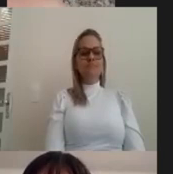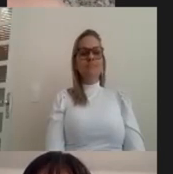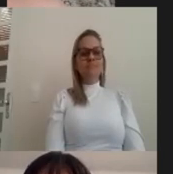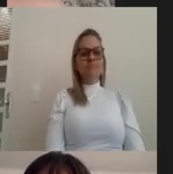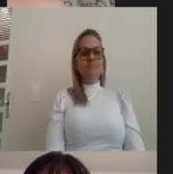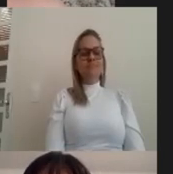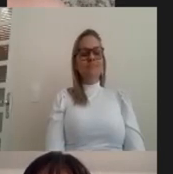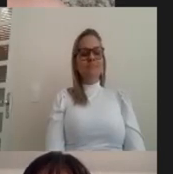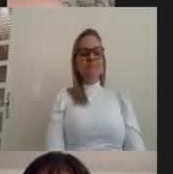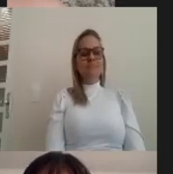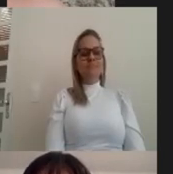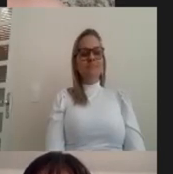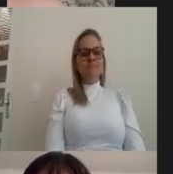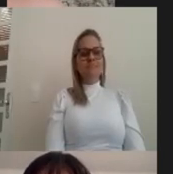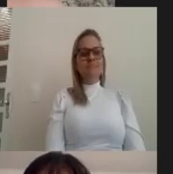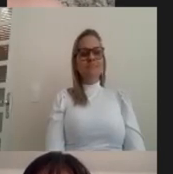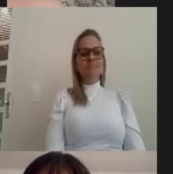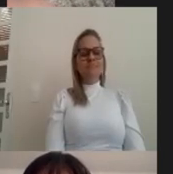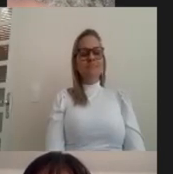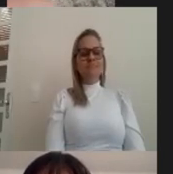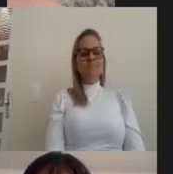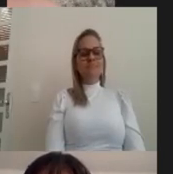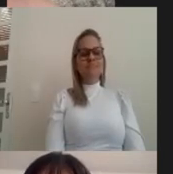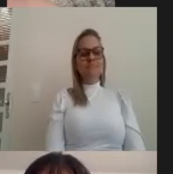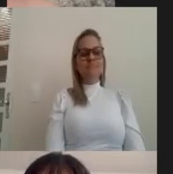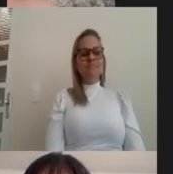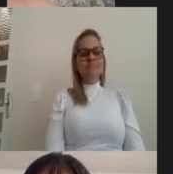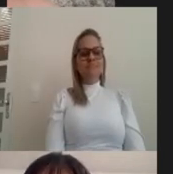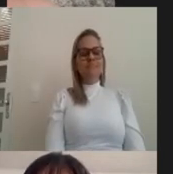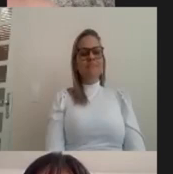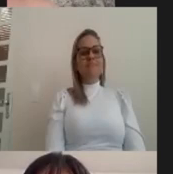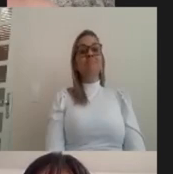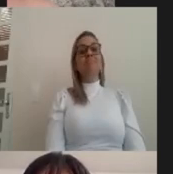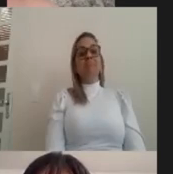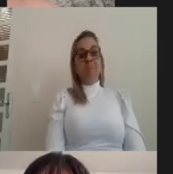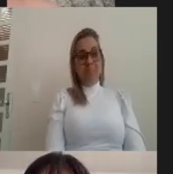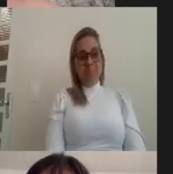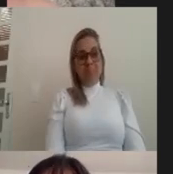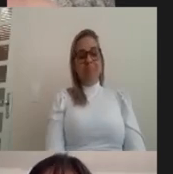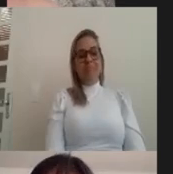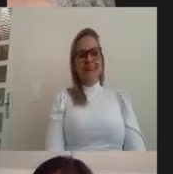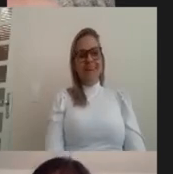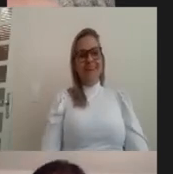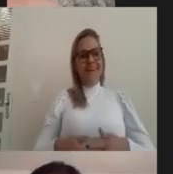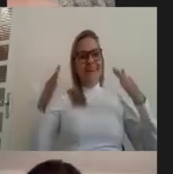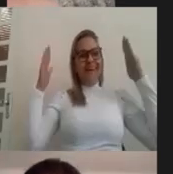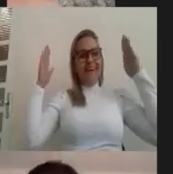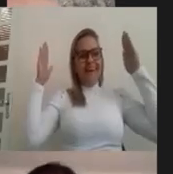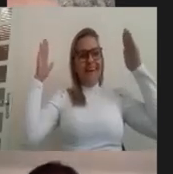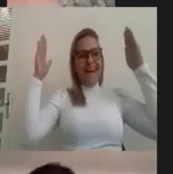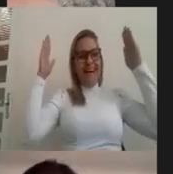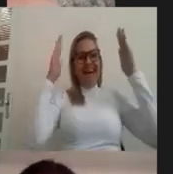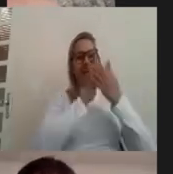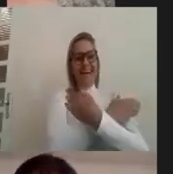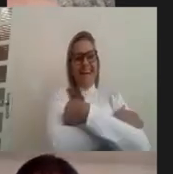podal com o meu paciente, com o meu cliente, na praia. Uau. Aproveitando o ambiente, aproveitando o